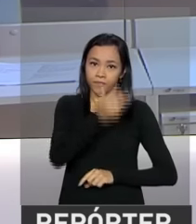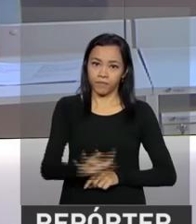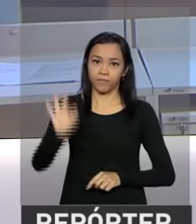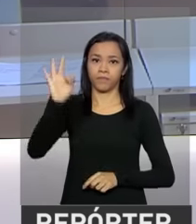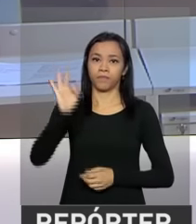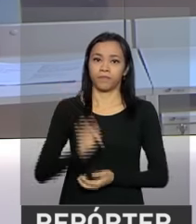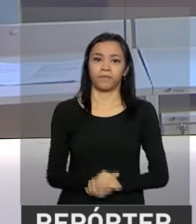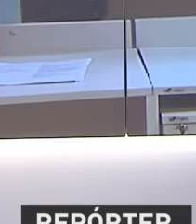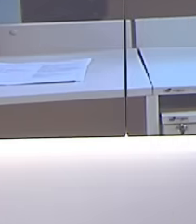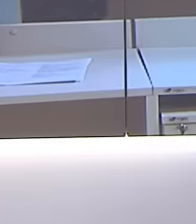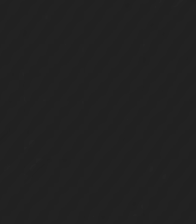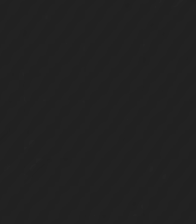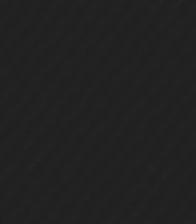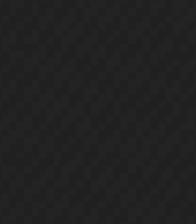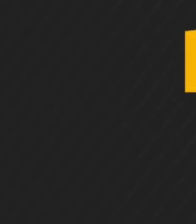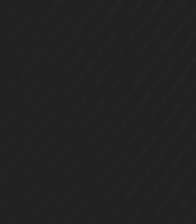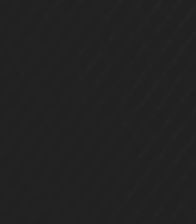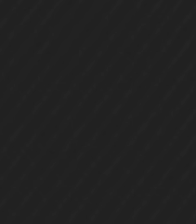Governo